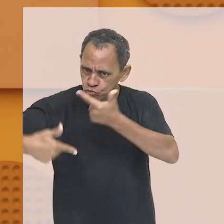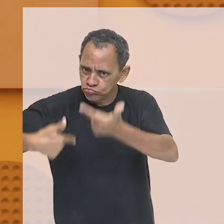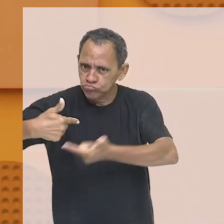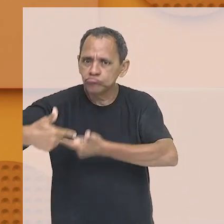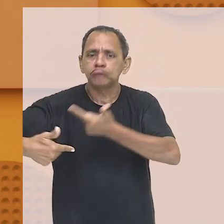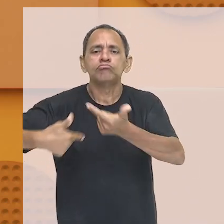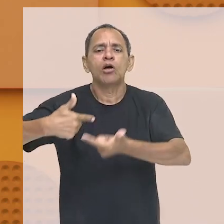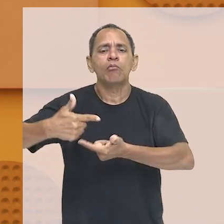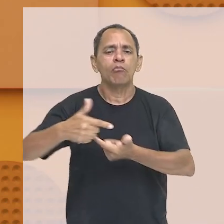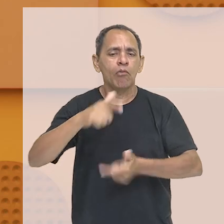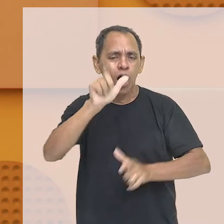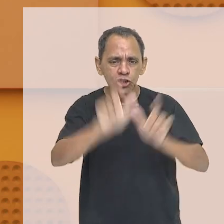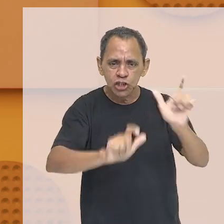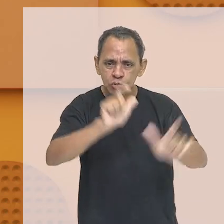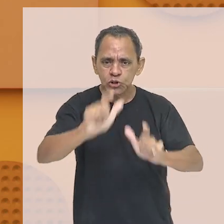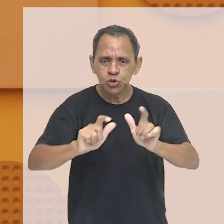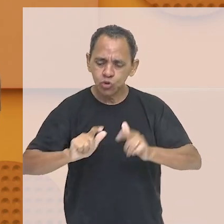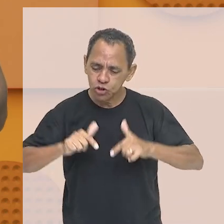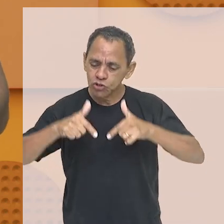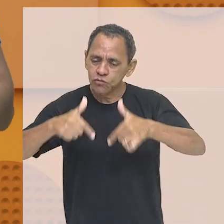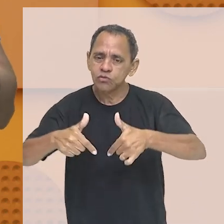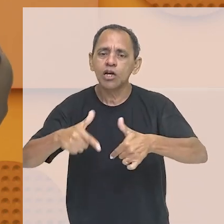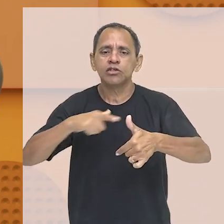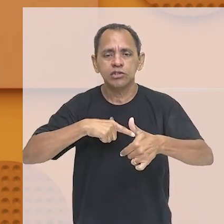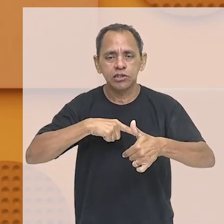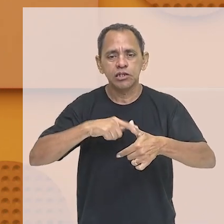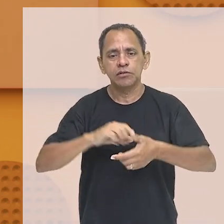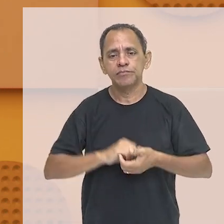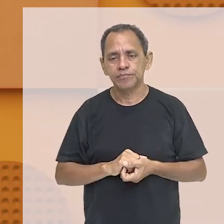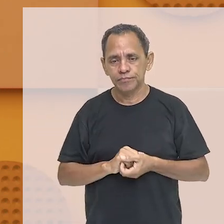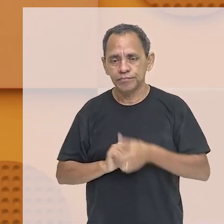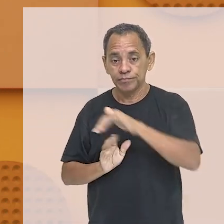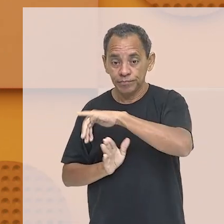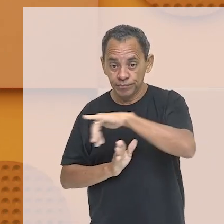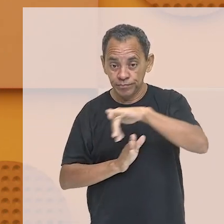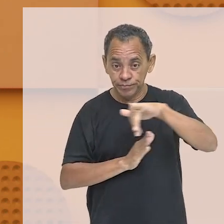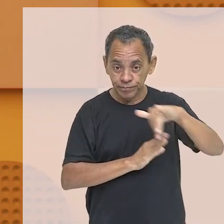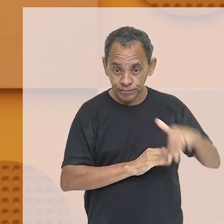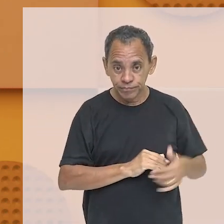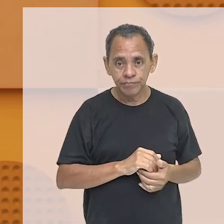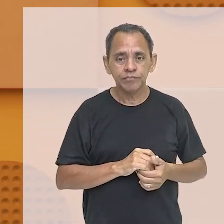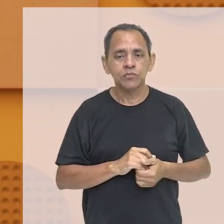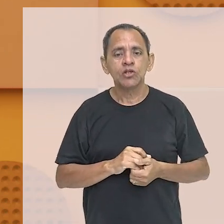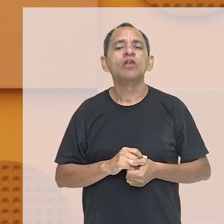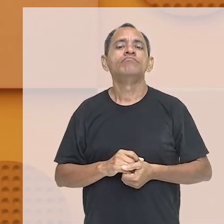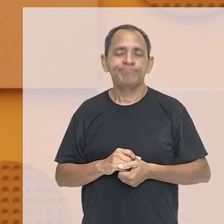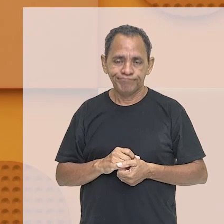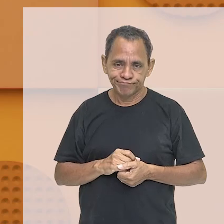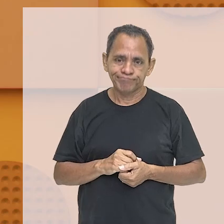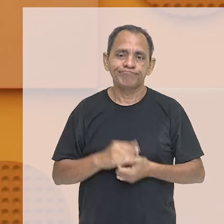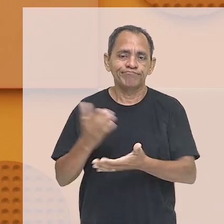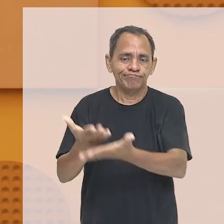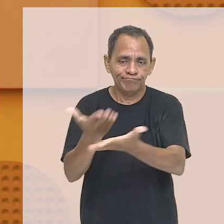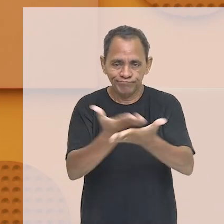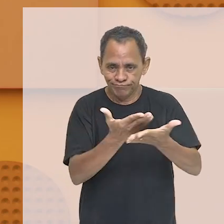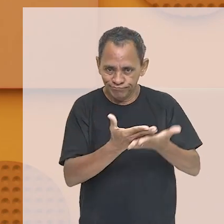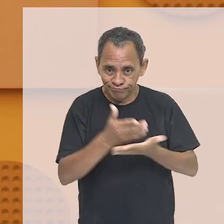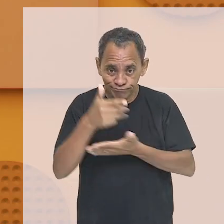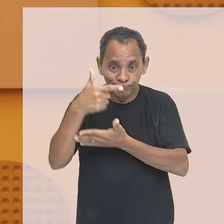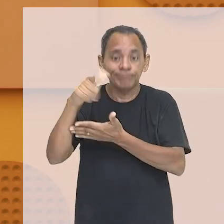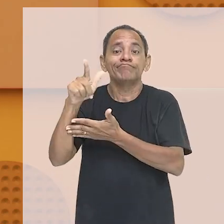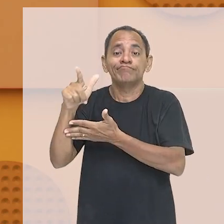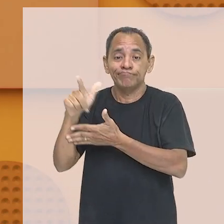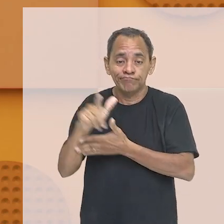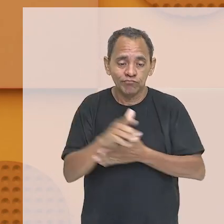quais as atividades elas exercem, tá bom, gente? Mas outros estudos que nós realizamos aí da unidade 3 vai